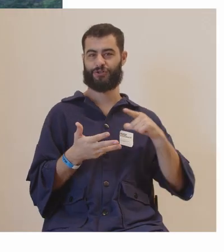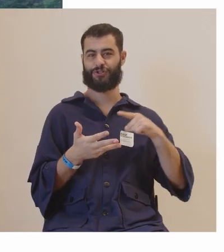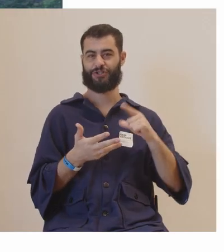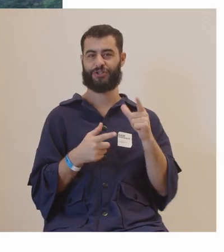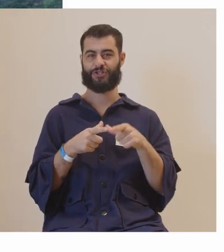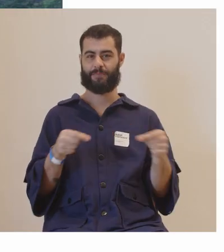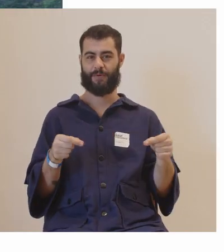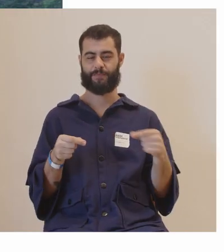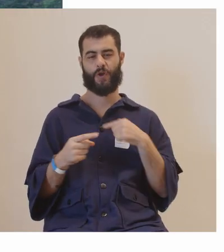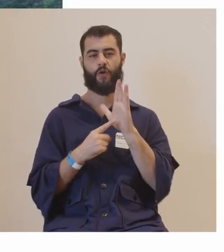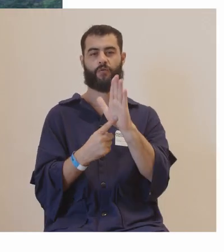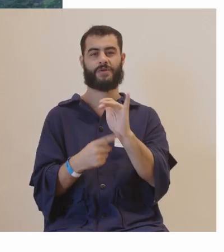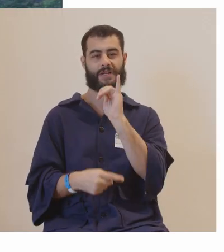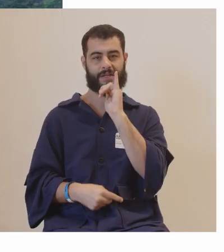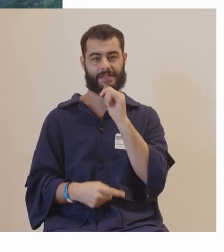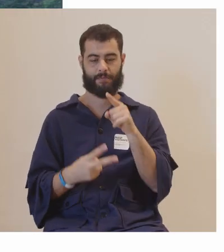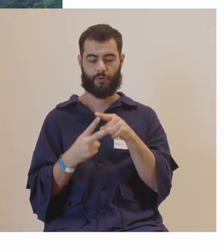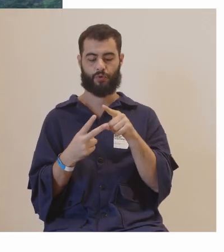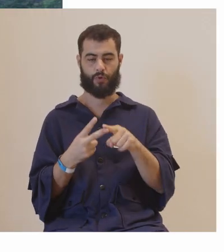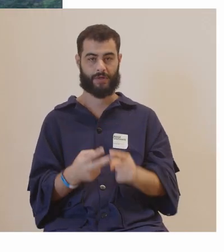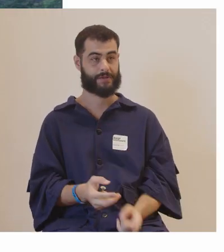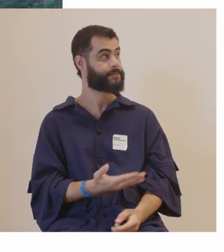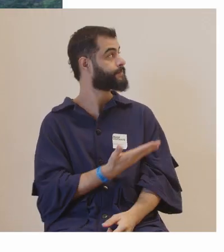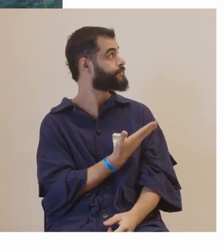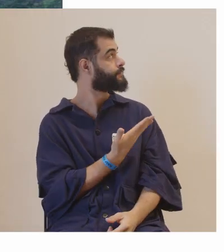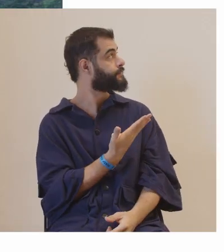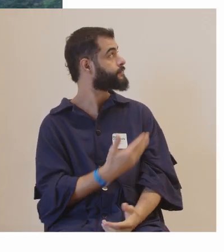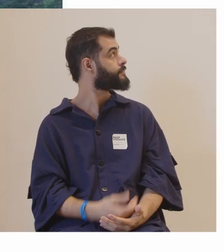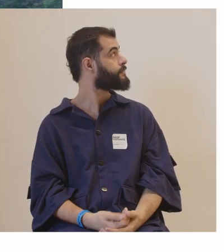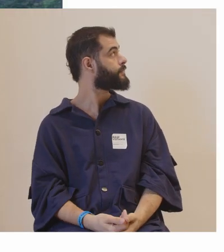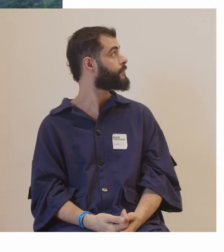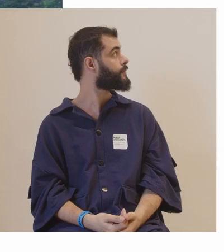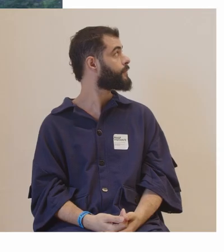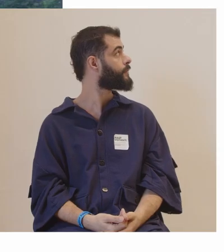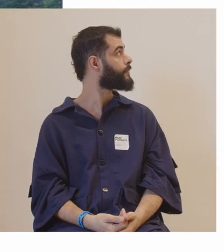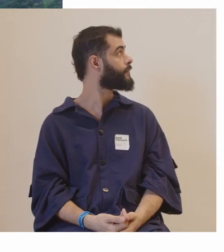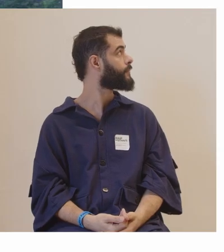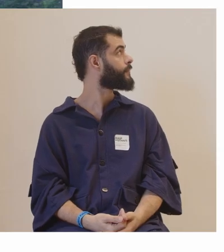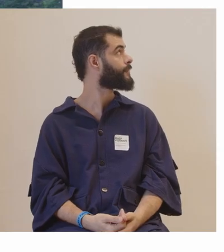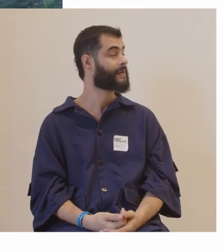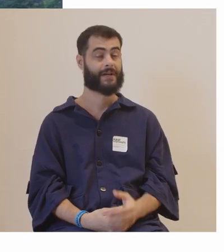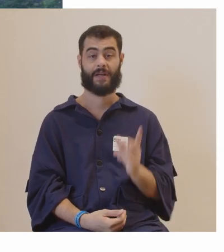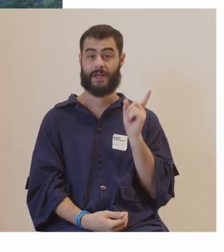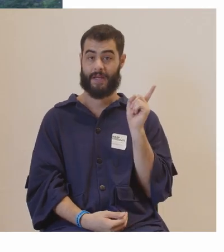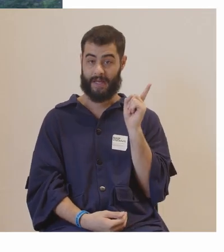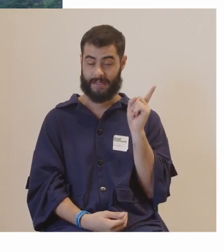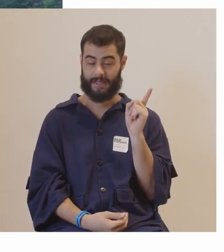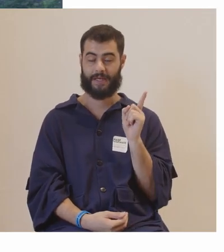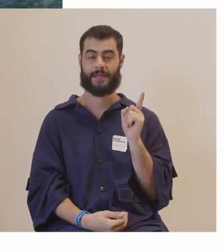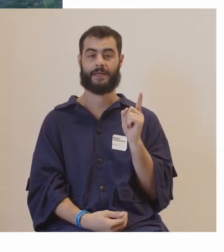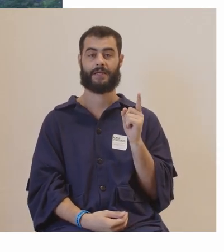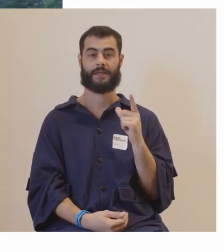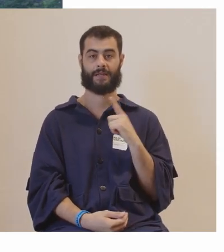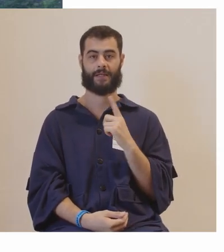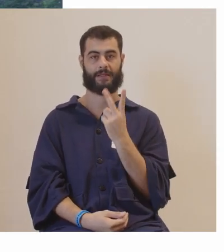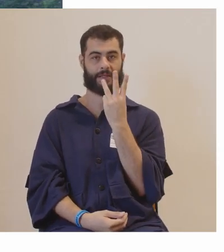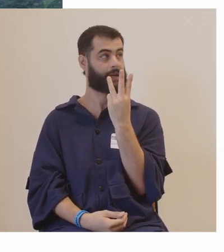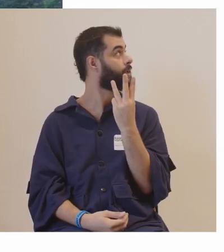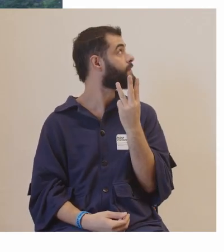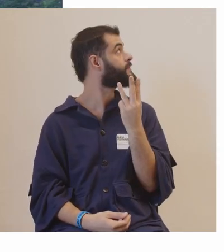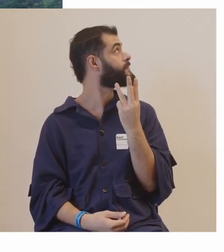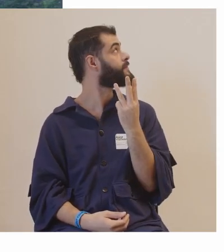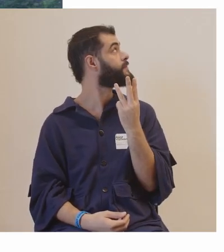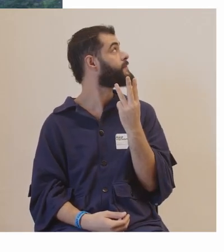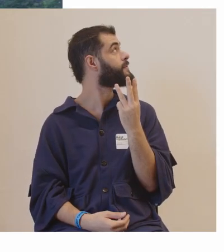esse aqui, que é uma gravura do Tagawa Toyokuni, né? Que são 3 figuras numa barca pescando com uma lamparina,